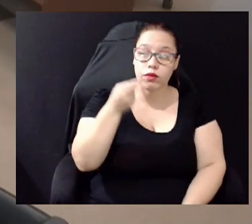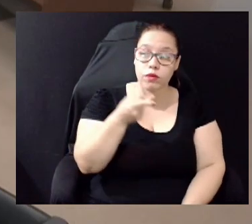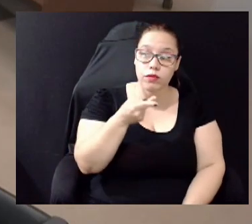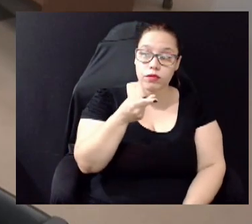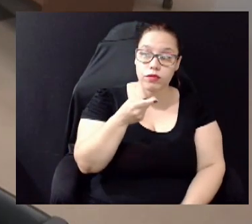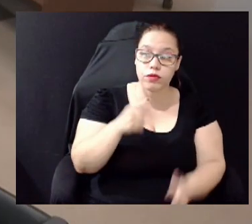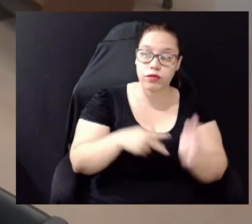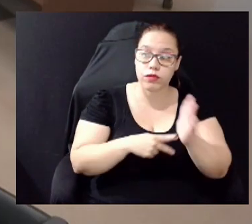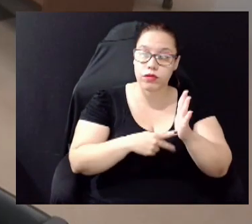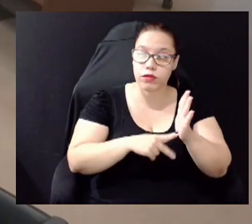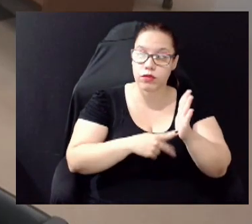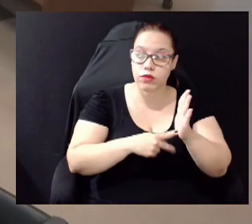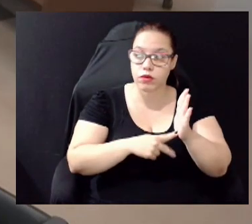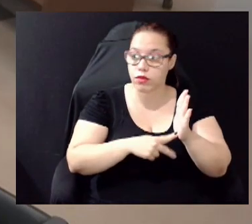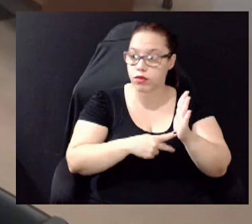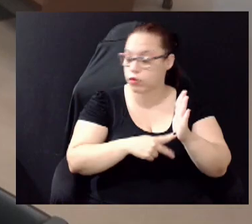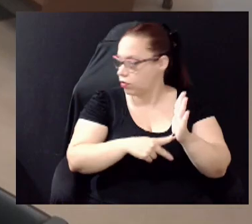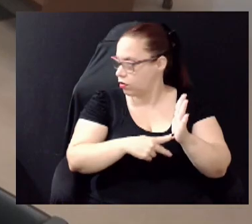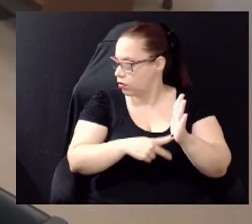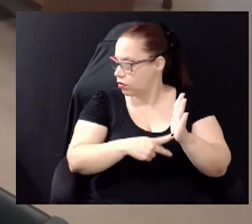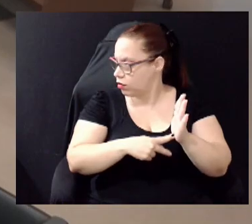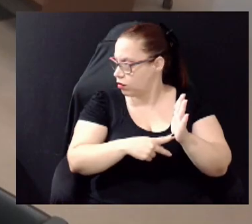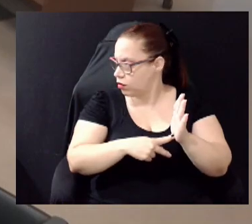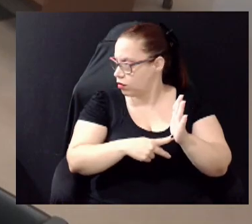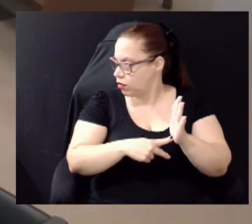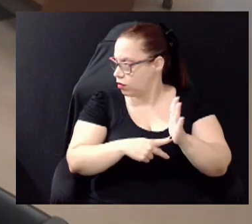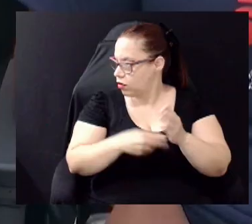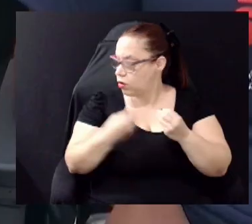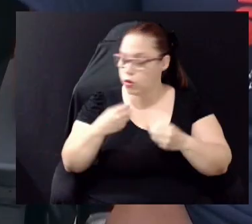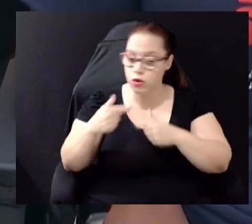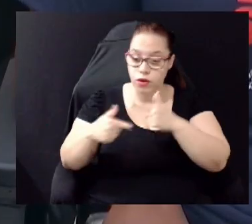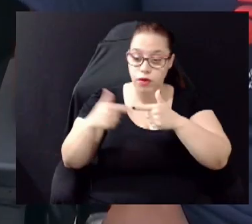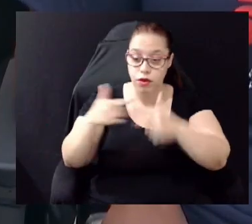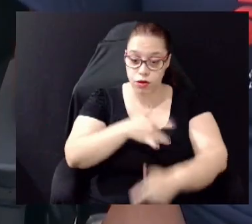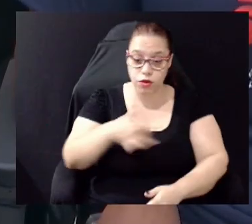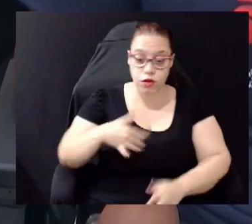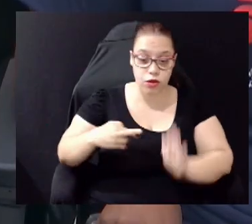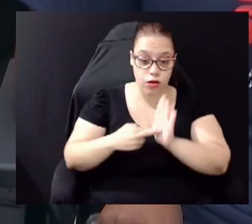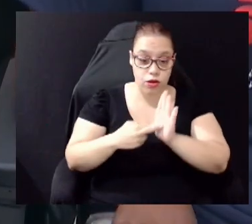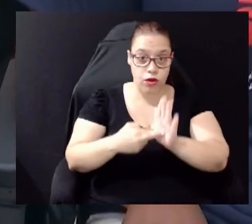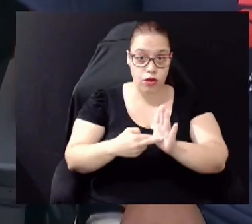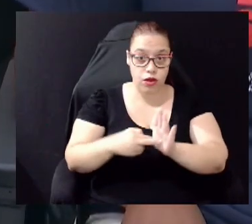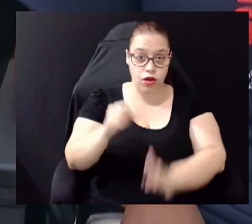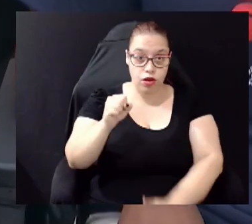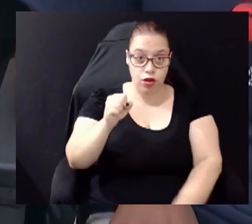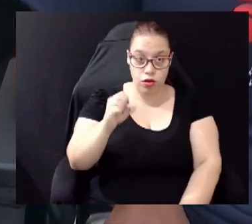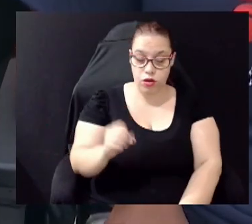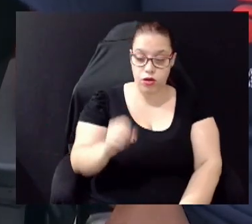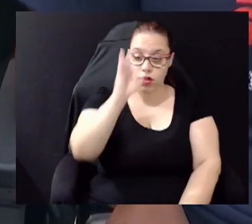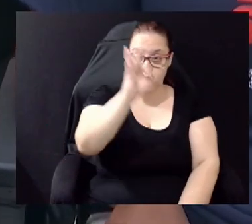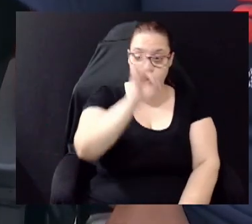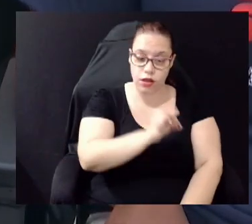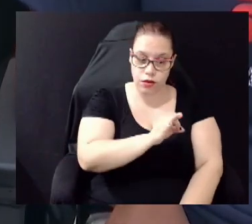né, a gente aí, como trabalhadora da saúde, a gente representa mais de 80% da nossa categoria, a gente é